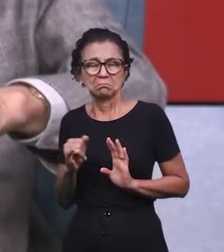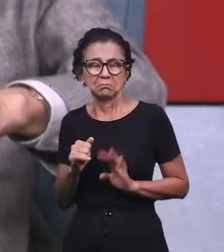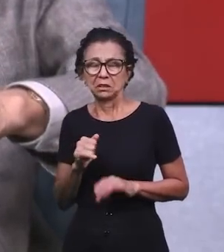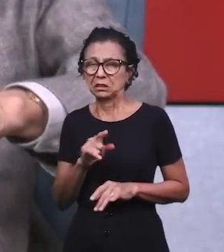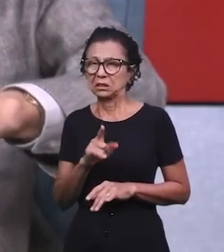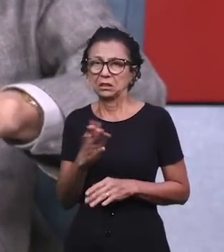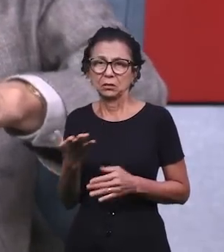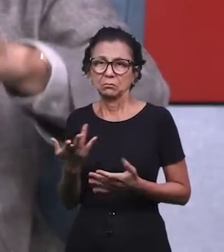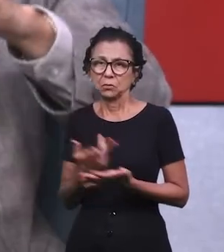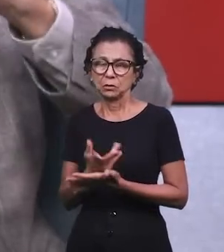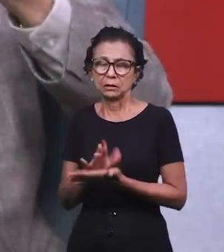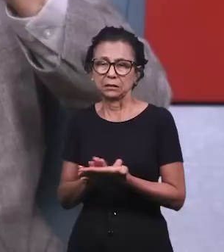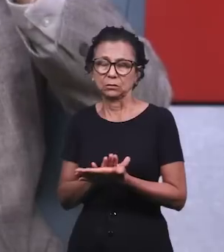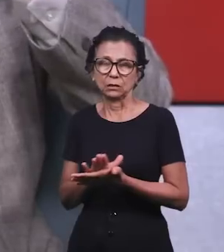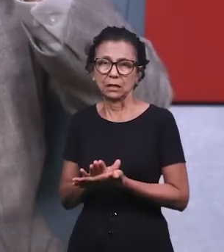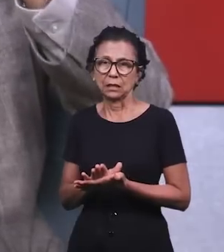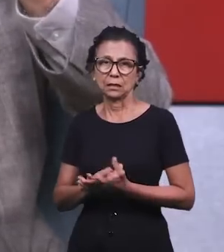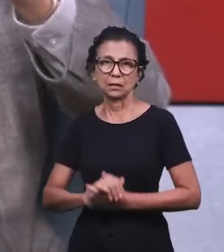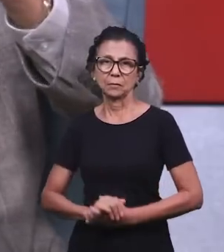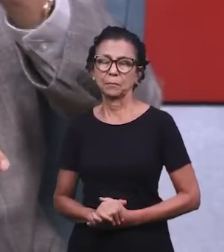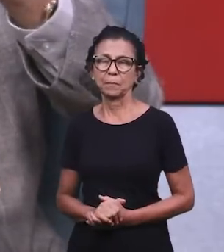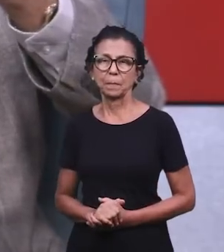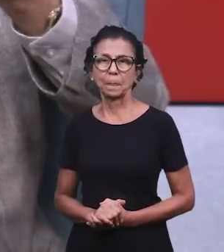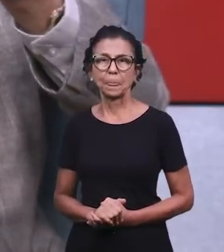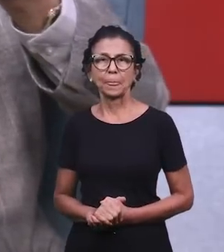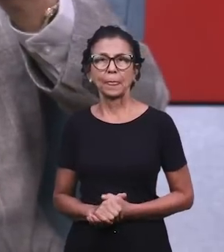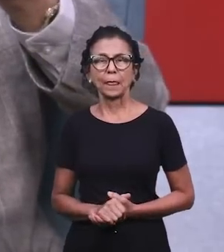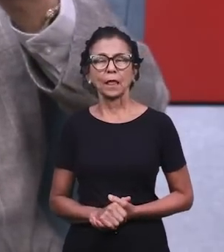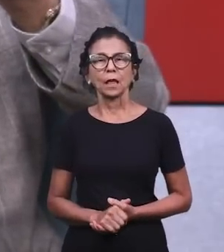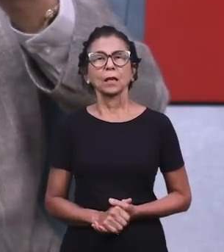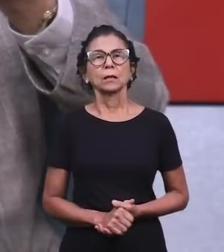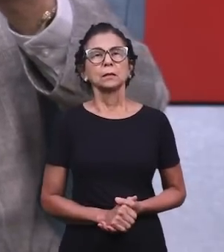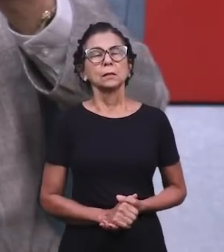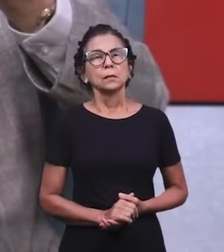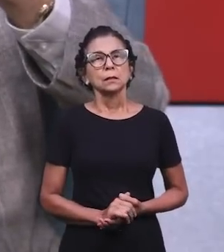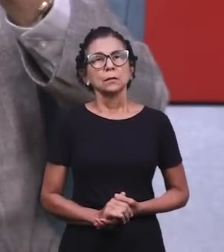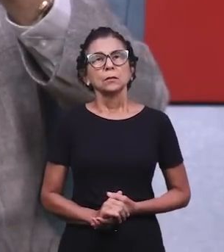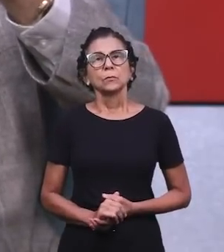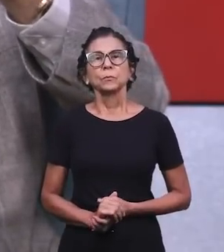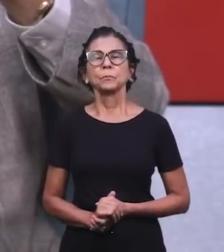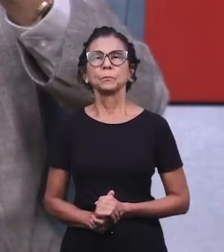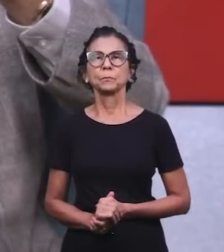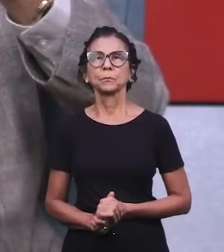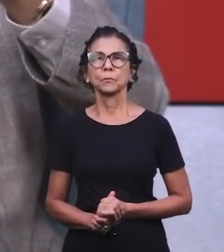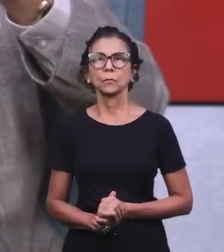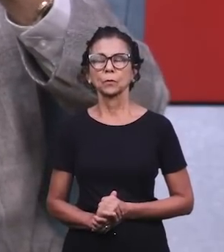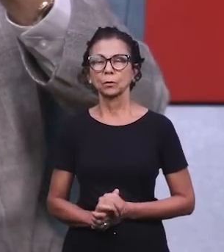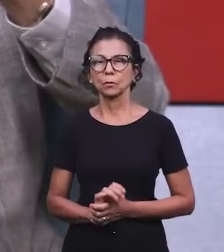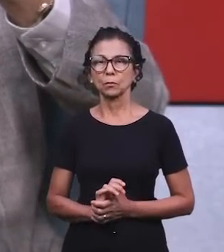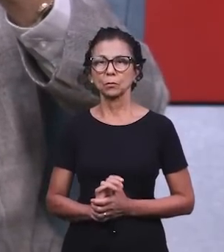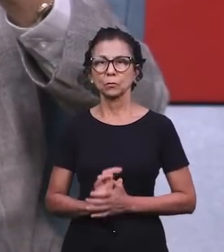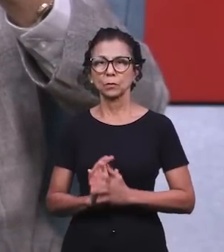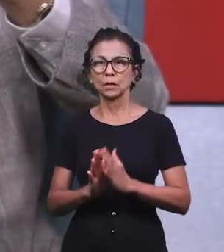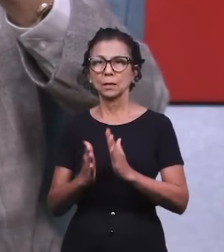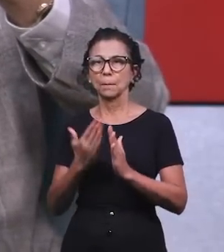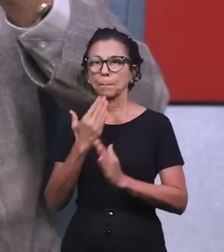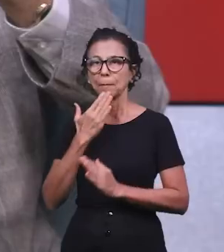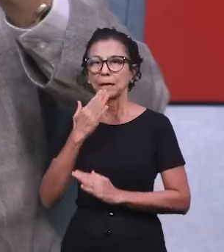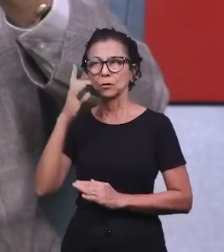acontecido. Quando você vai ao Senhor com uma necessidade,